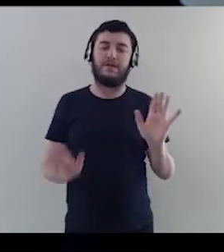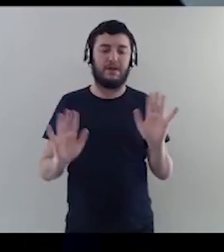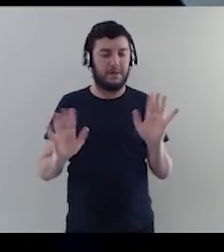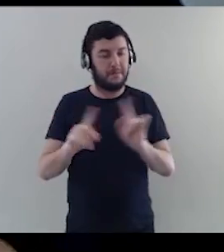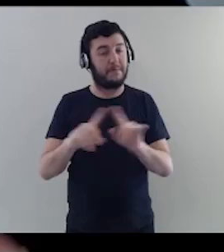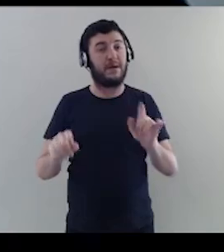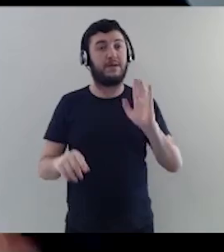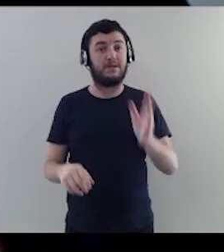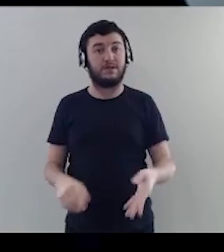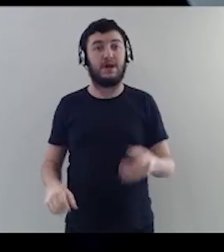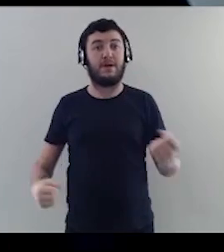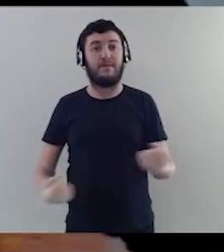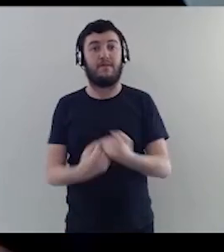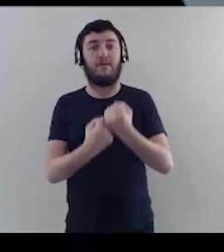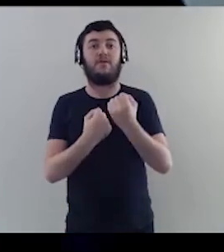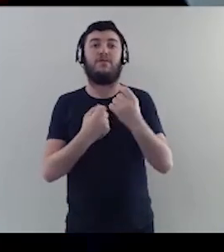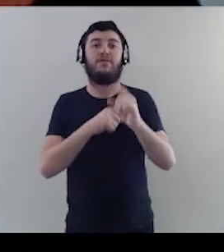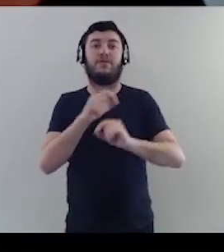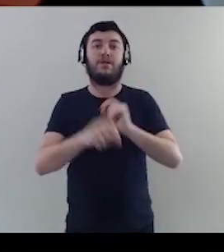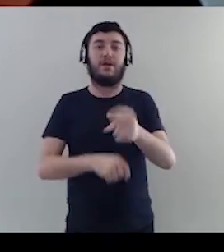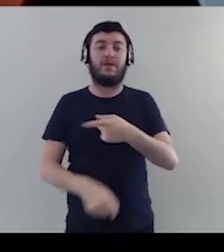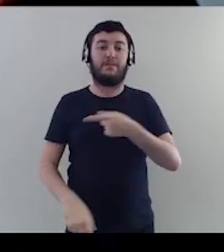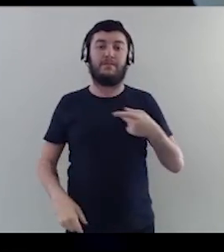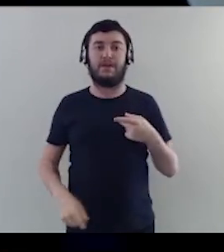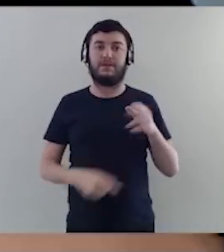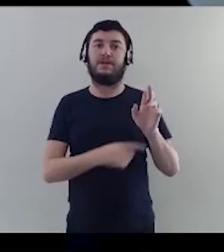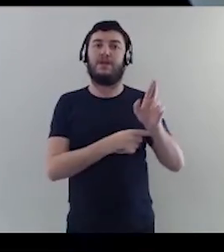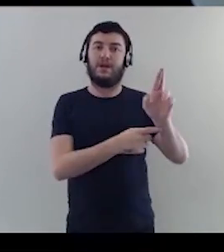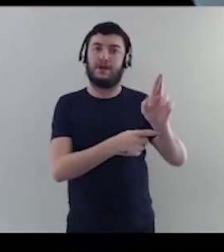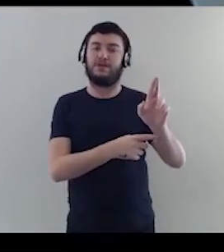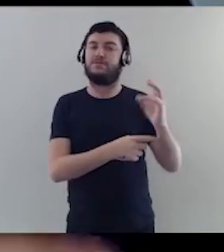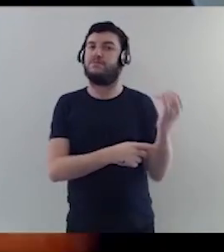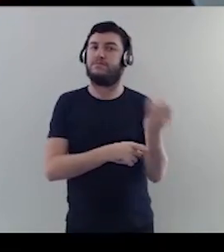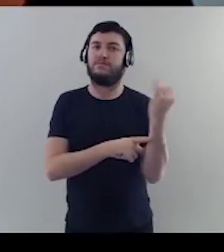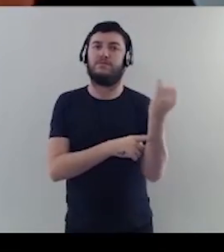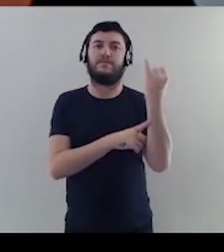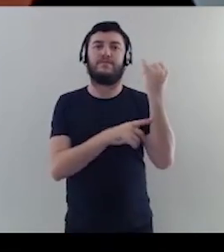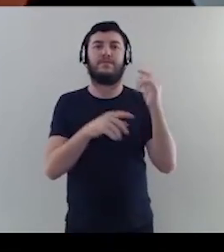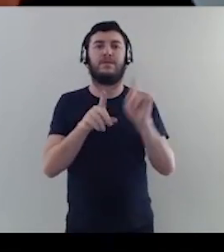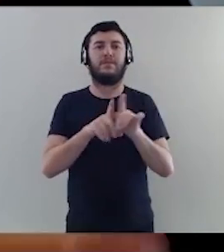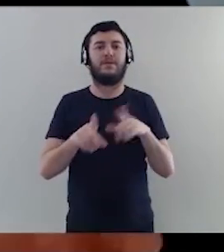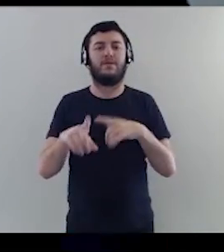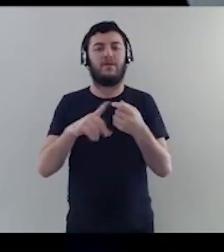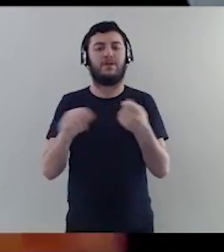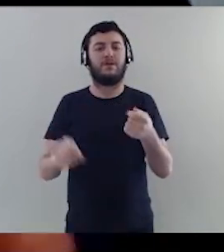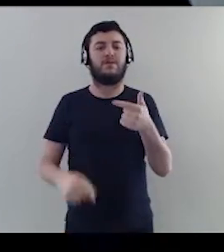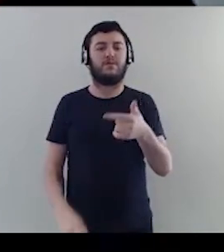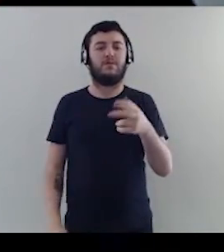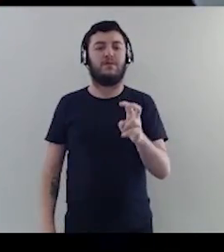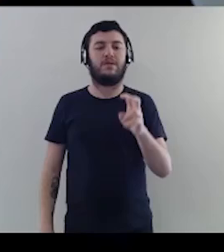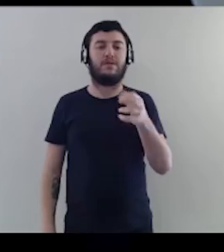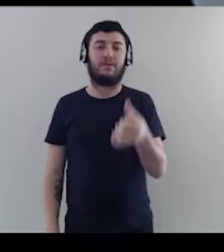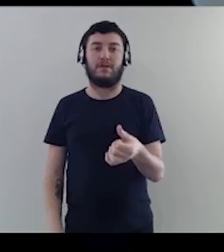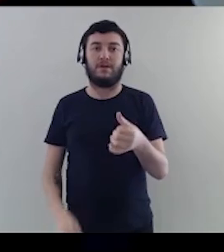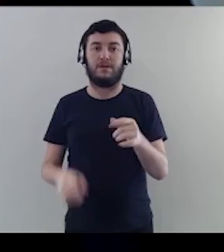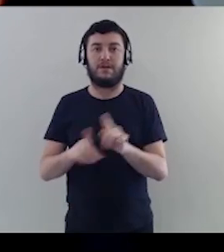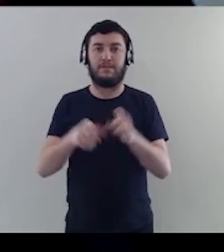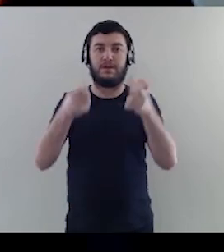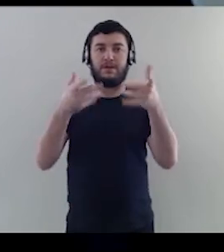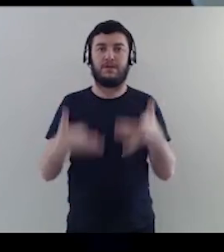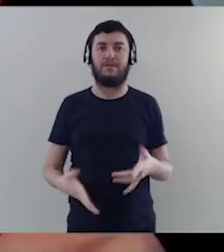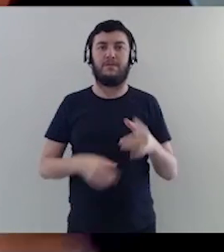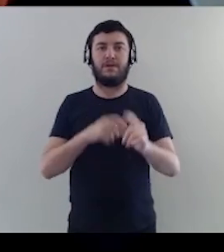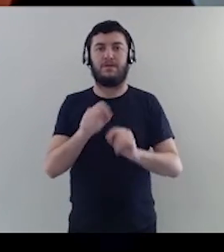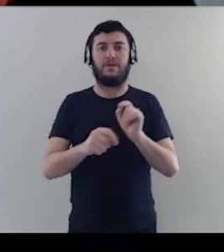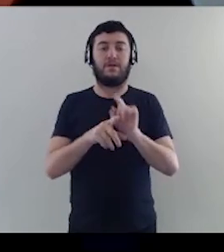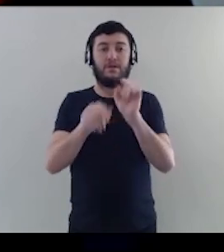muito significativa a importância do precedente e da estabilidade do precedente. Temos o artigo 296, que diz que os tribunais devem